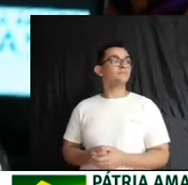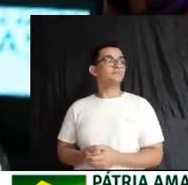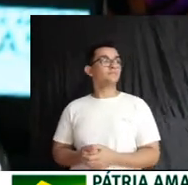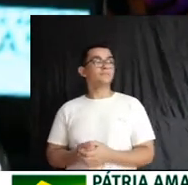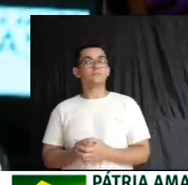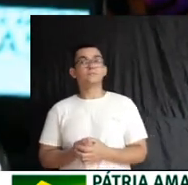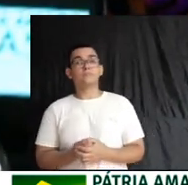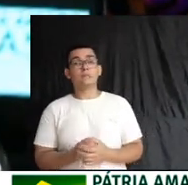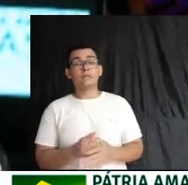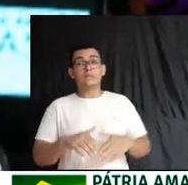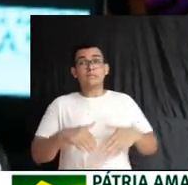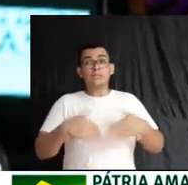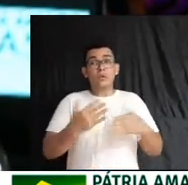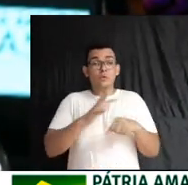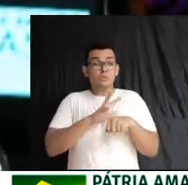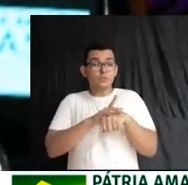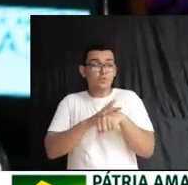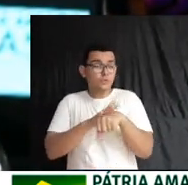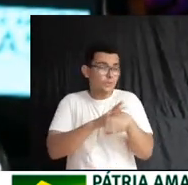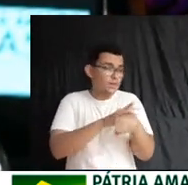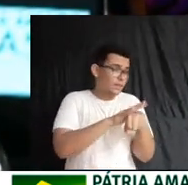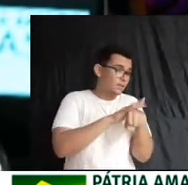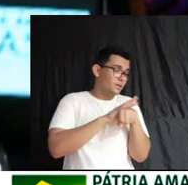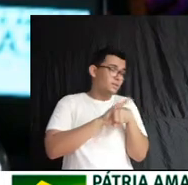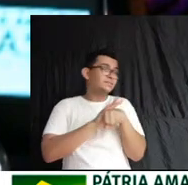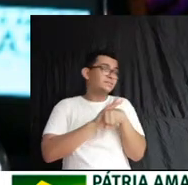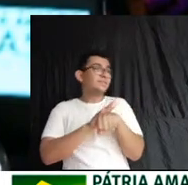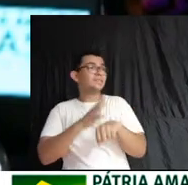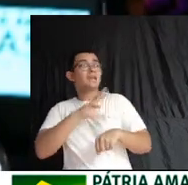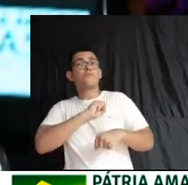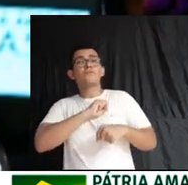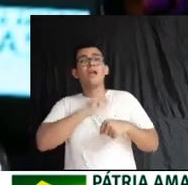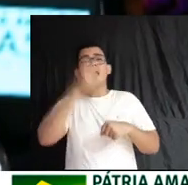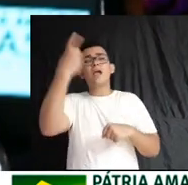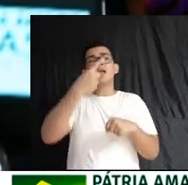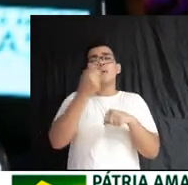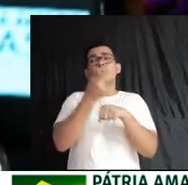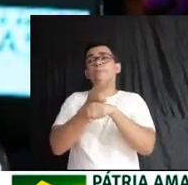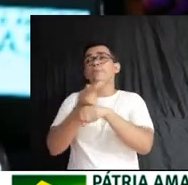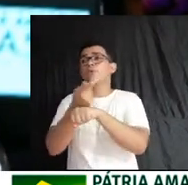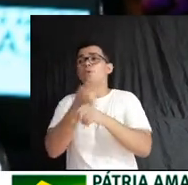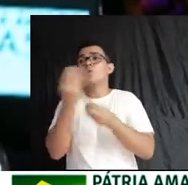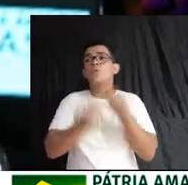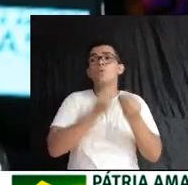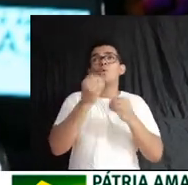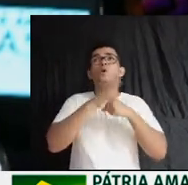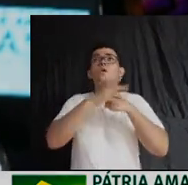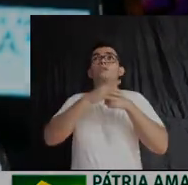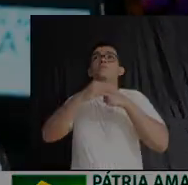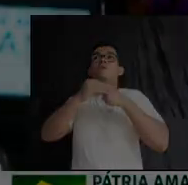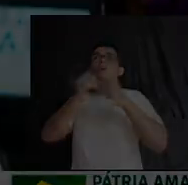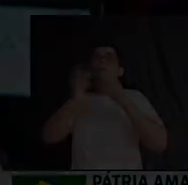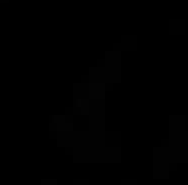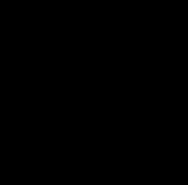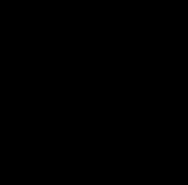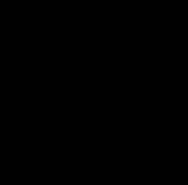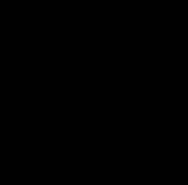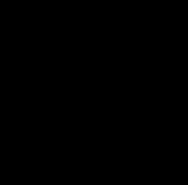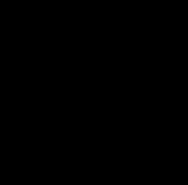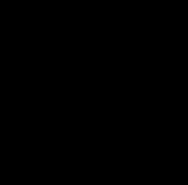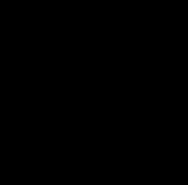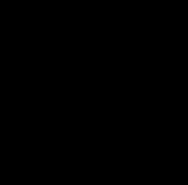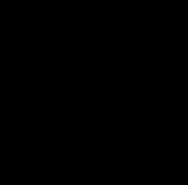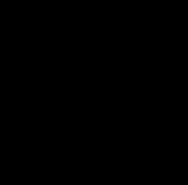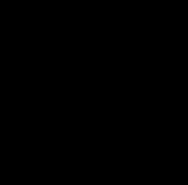Doente de amor, procurei remédio na vida noturna, com a flor